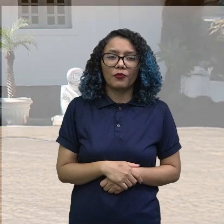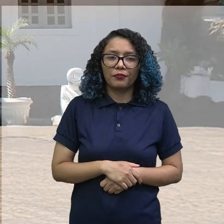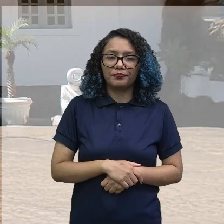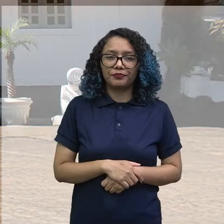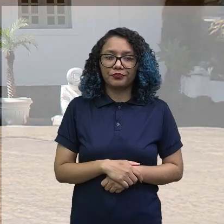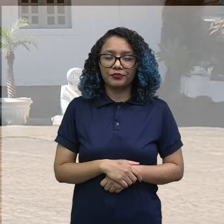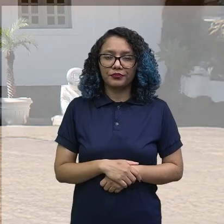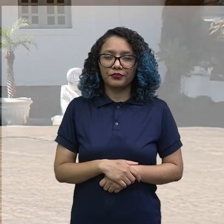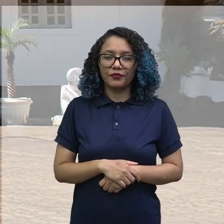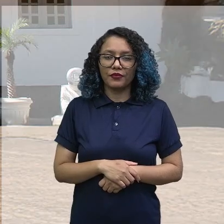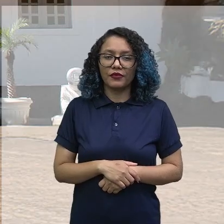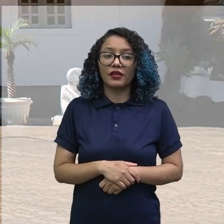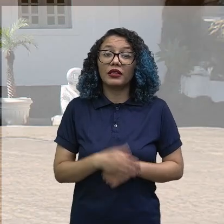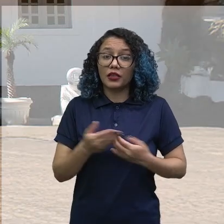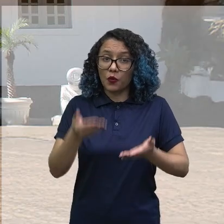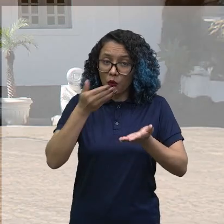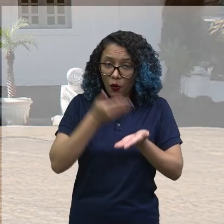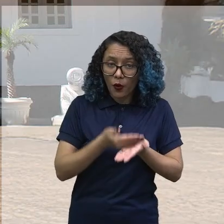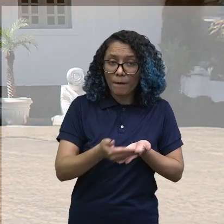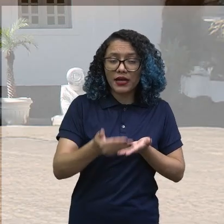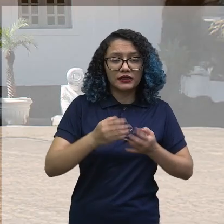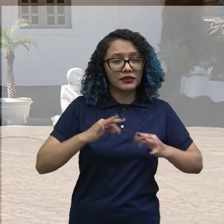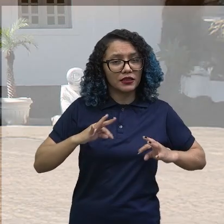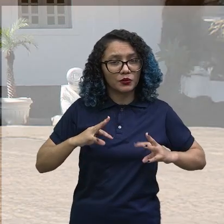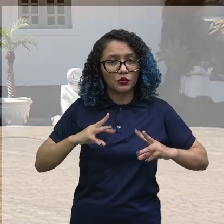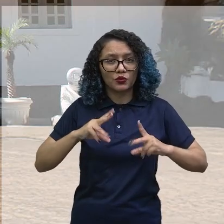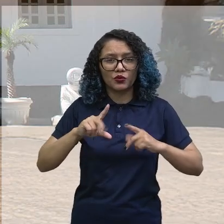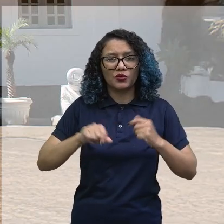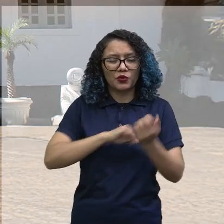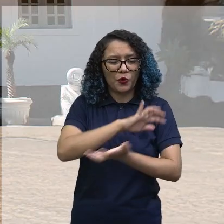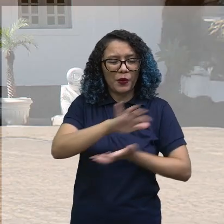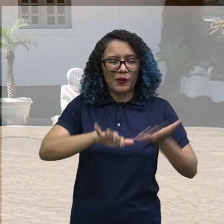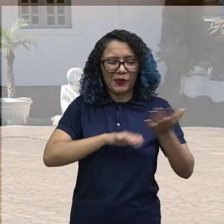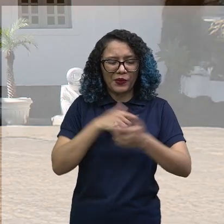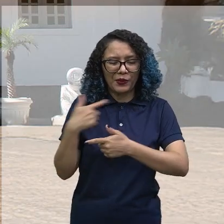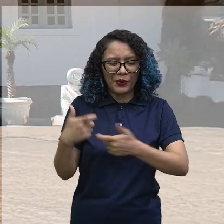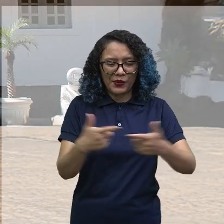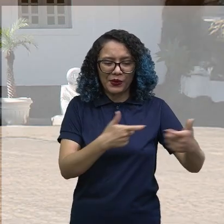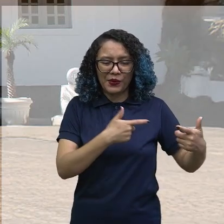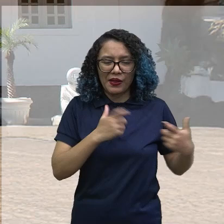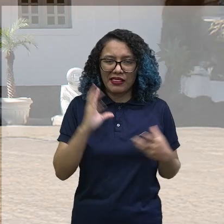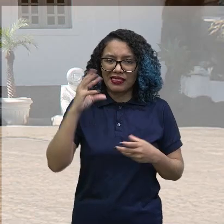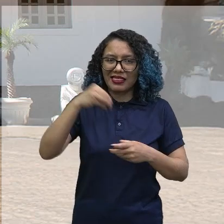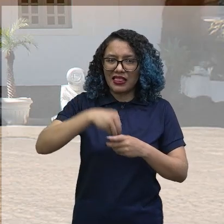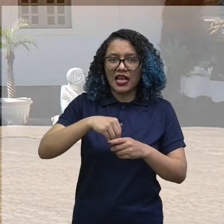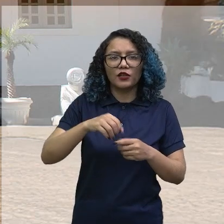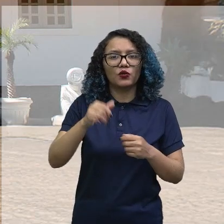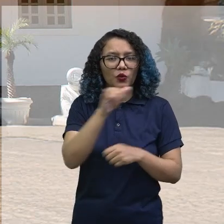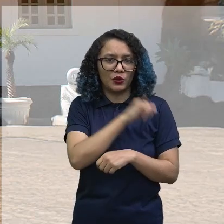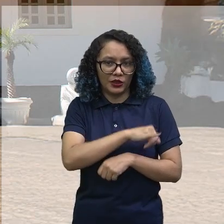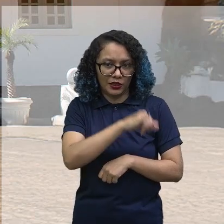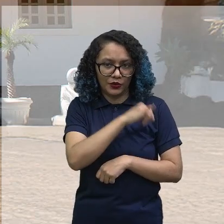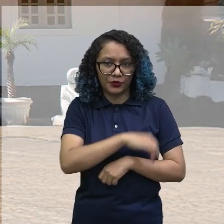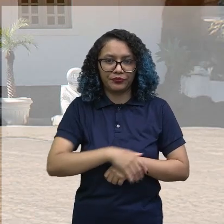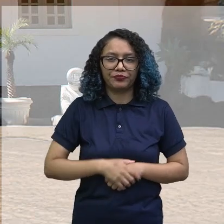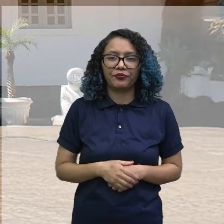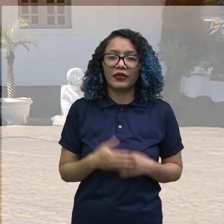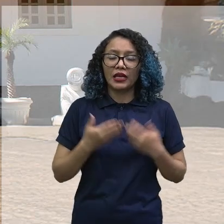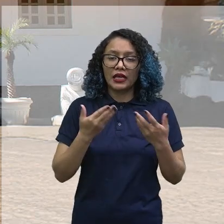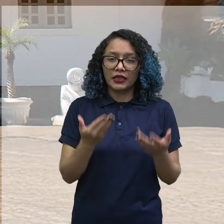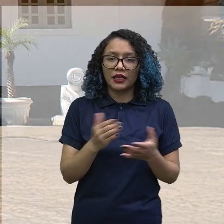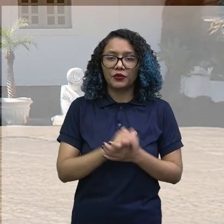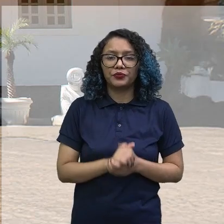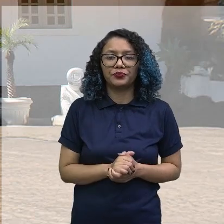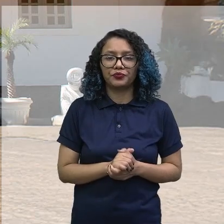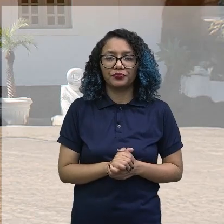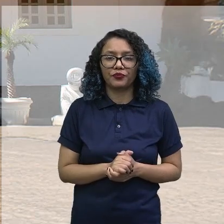daí vai se desencadear todo esse conflito ali no Rio. Então, essa revolta, ela foi